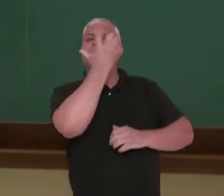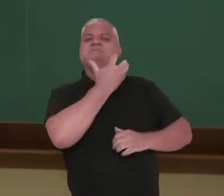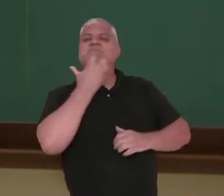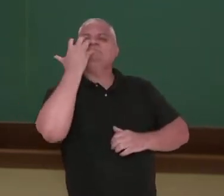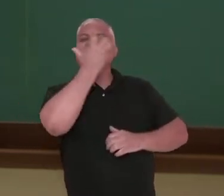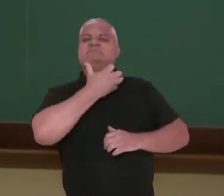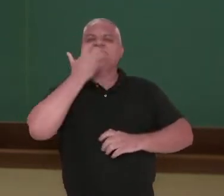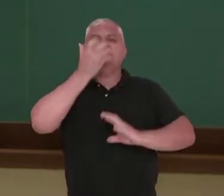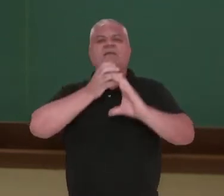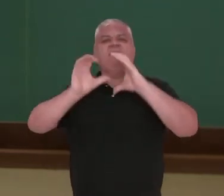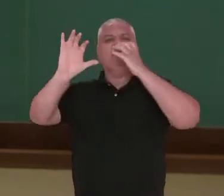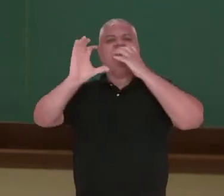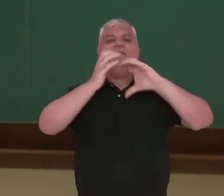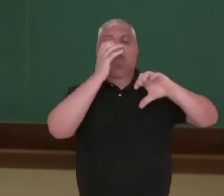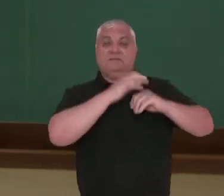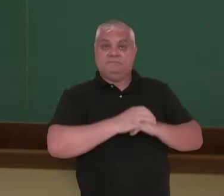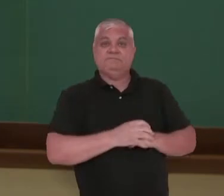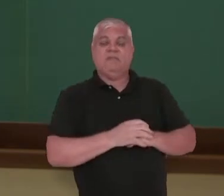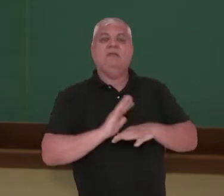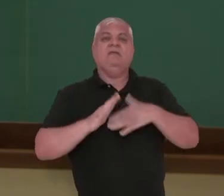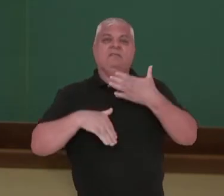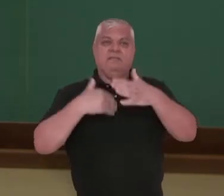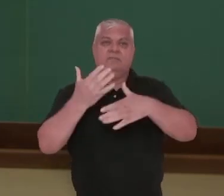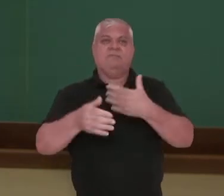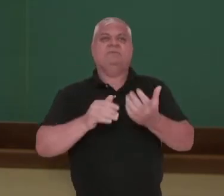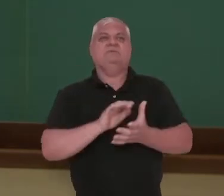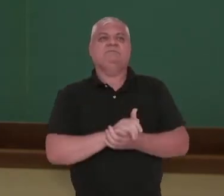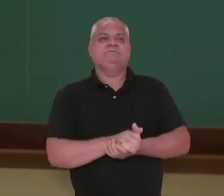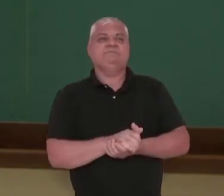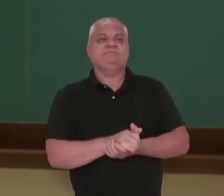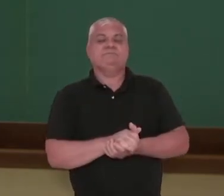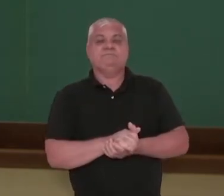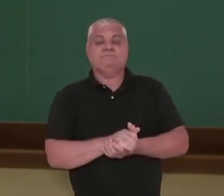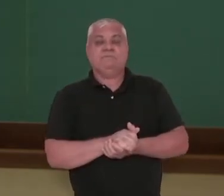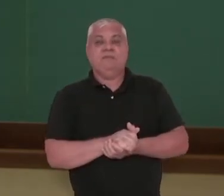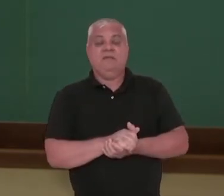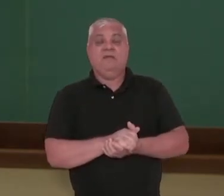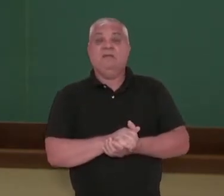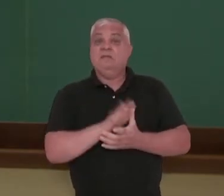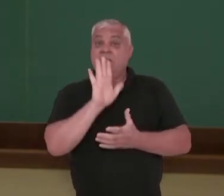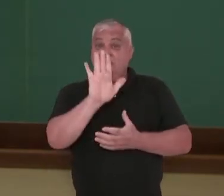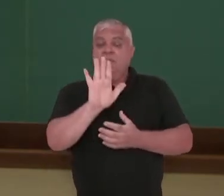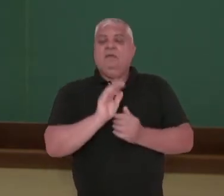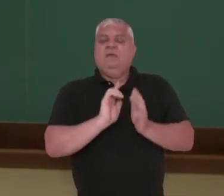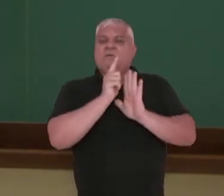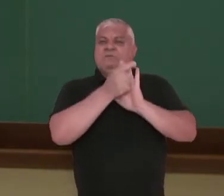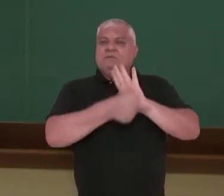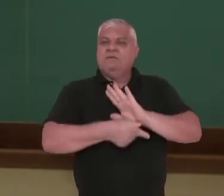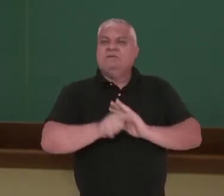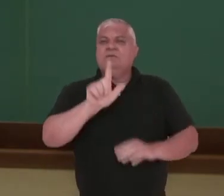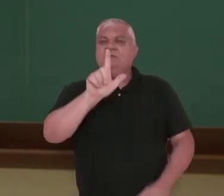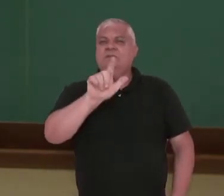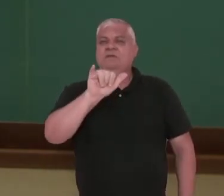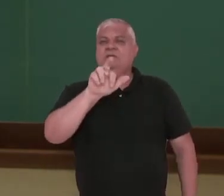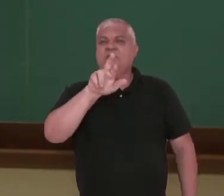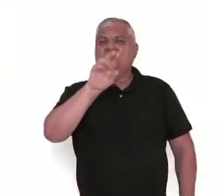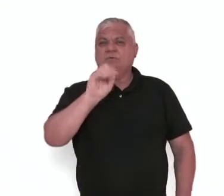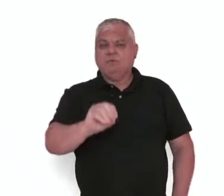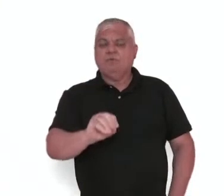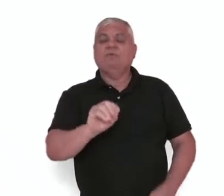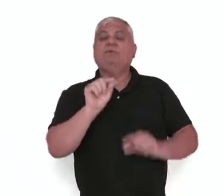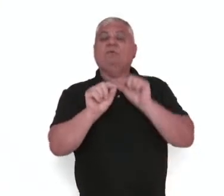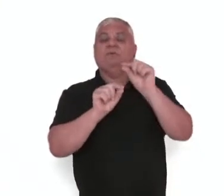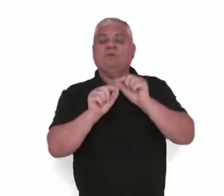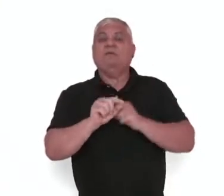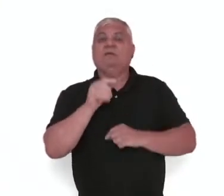nas cantigas, depois que houve a dissociação. Em relação ao gênero lírico, a